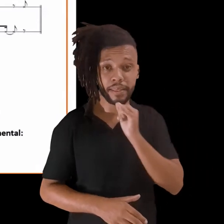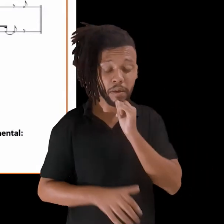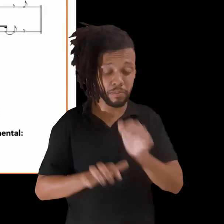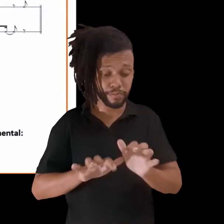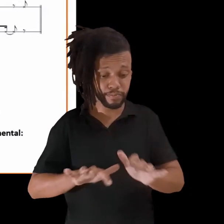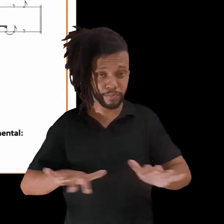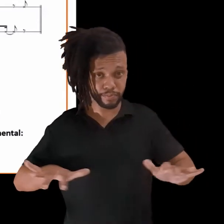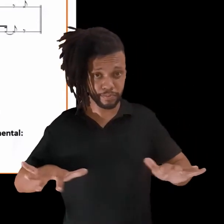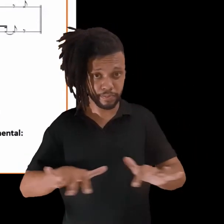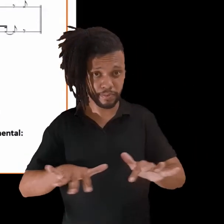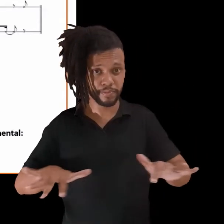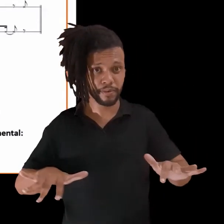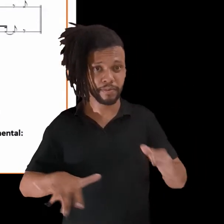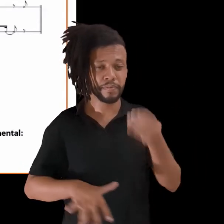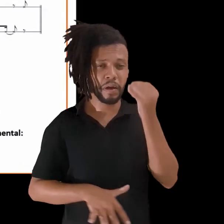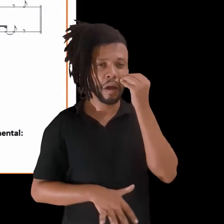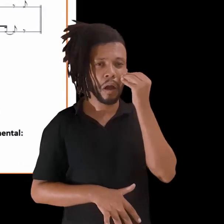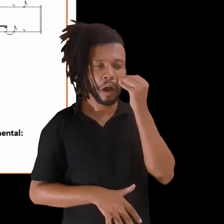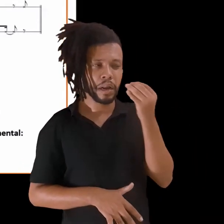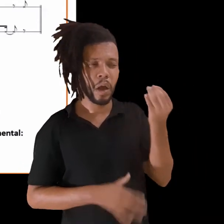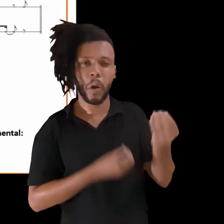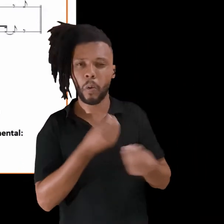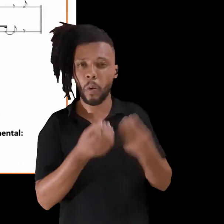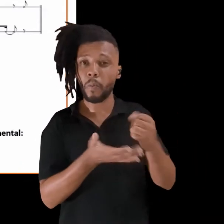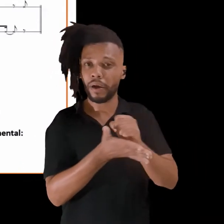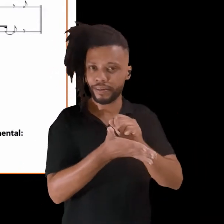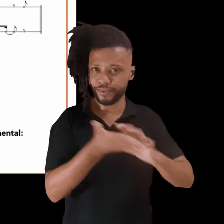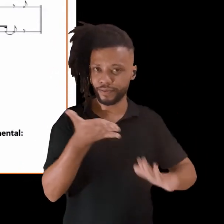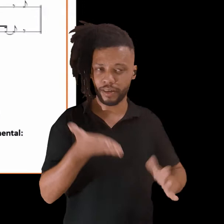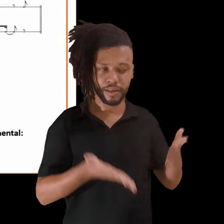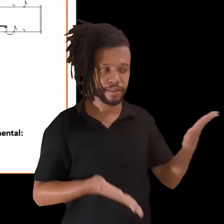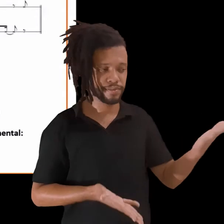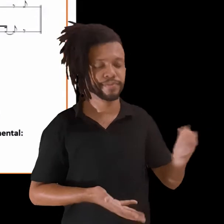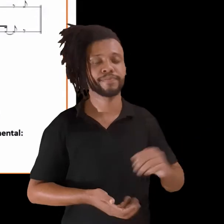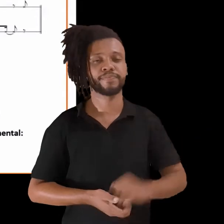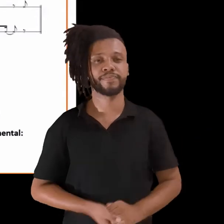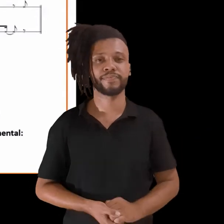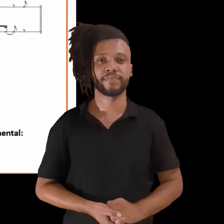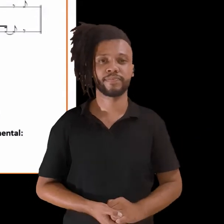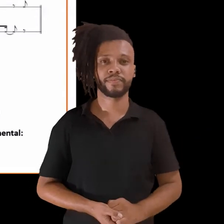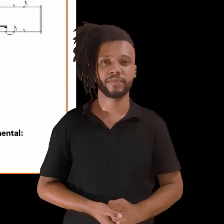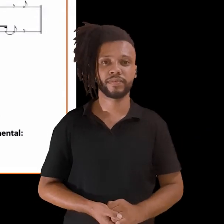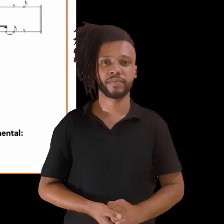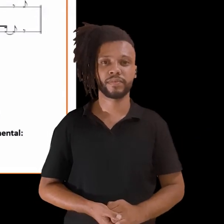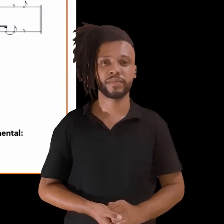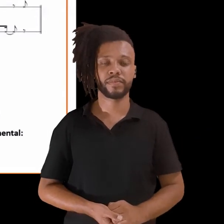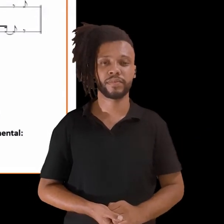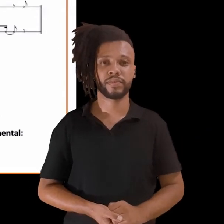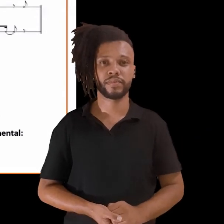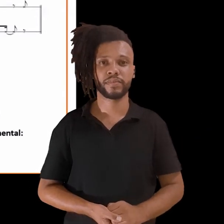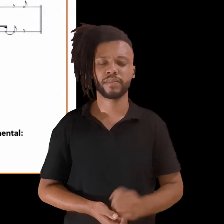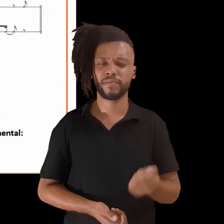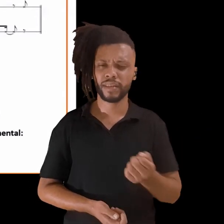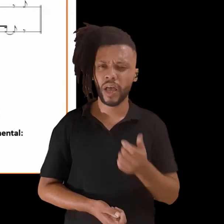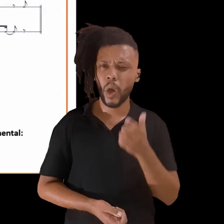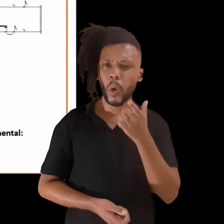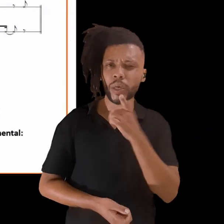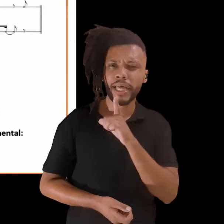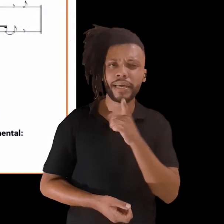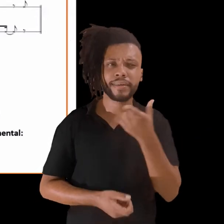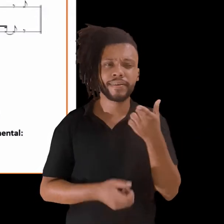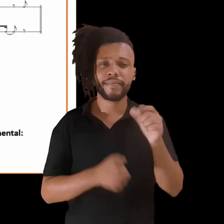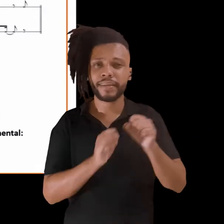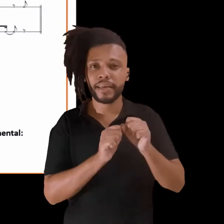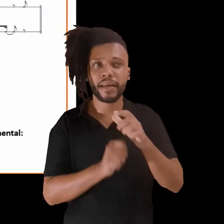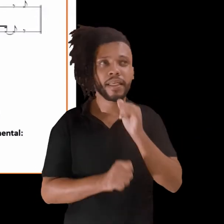Baba, bolhas, o boi babão. Bolhas, baba, o boi babão. Quem consegue repetir